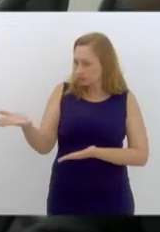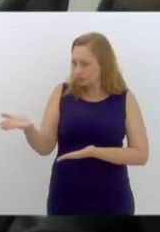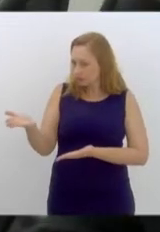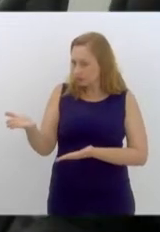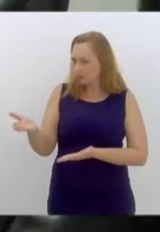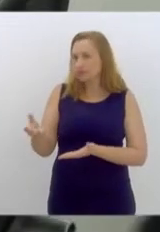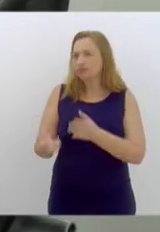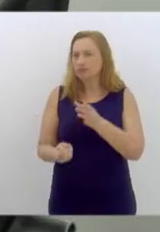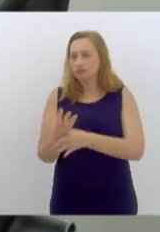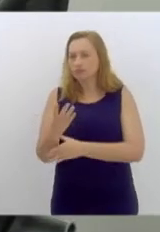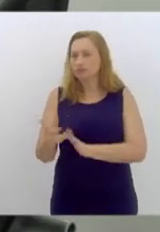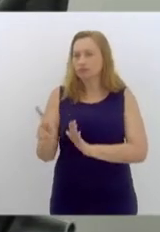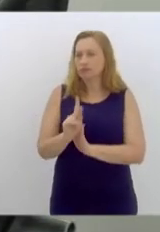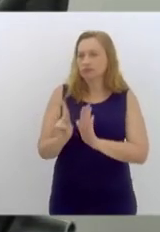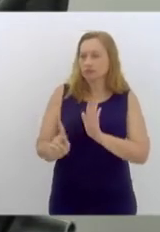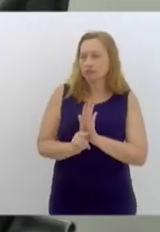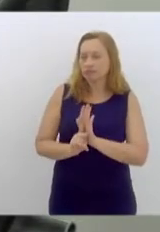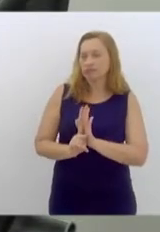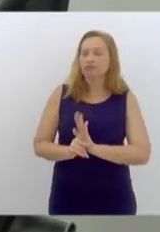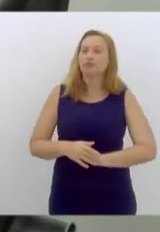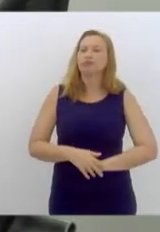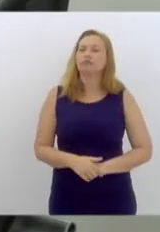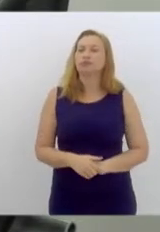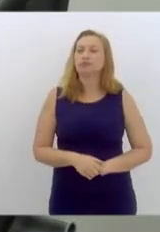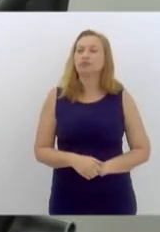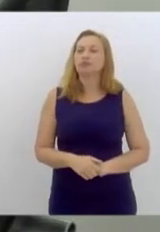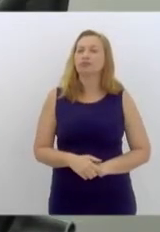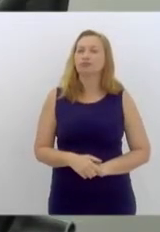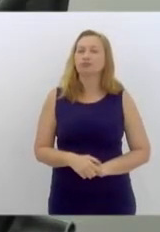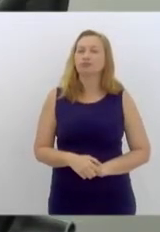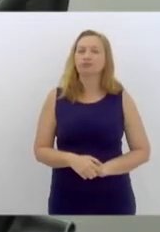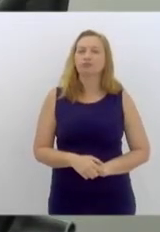do projeto, que o governo